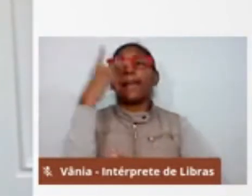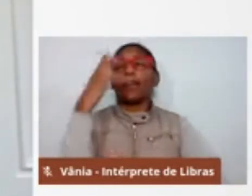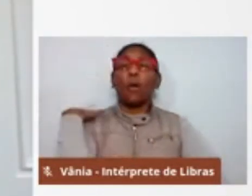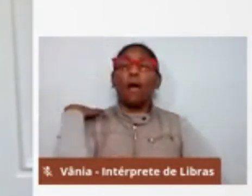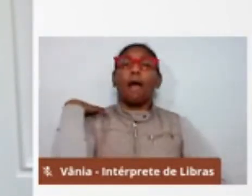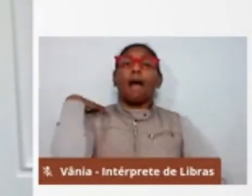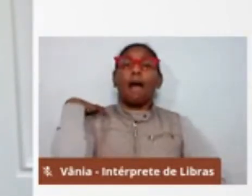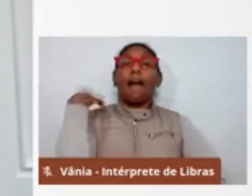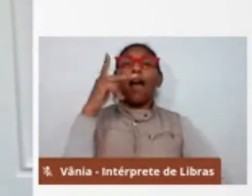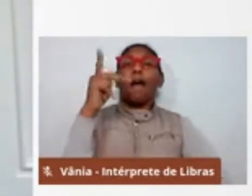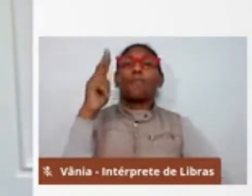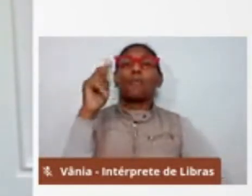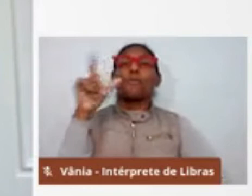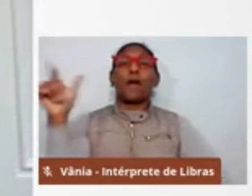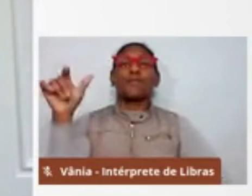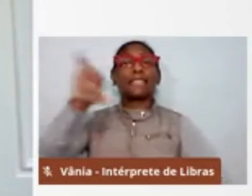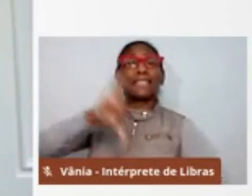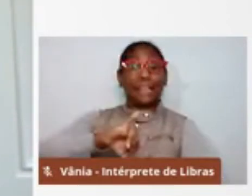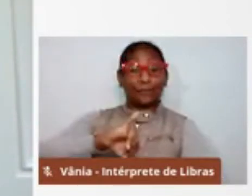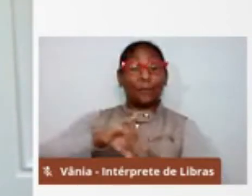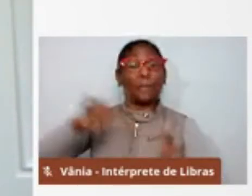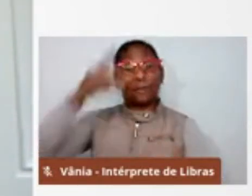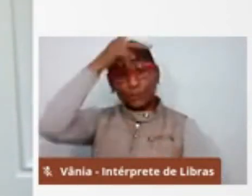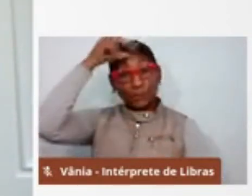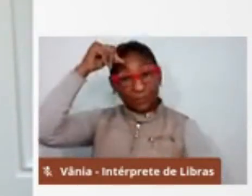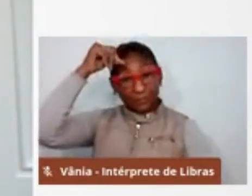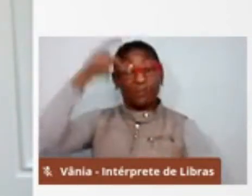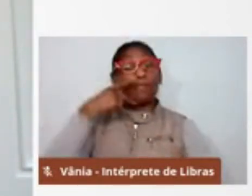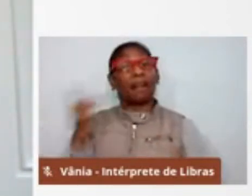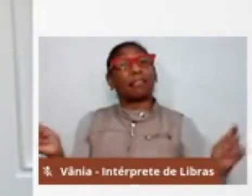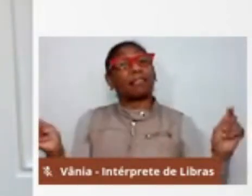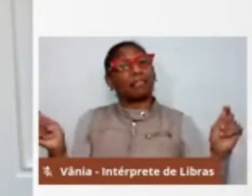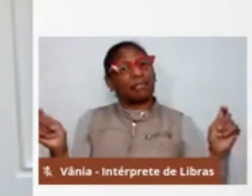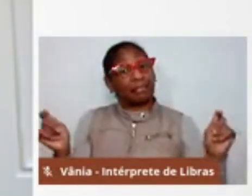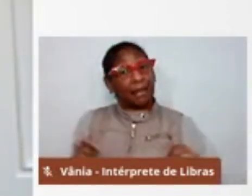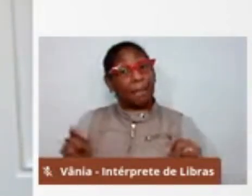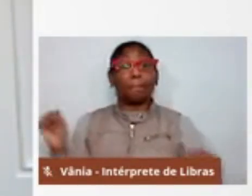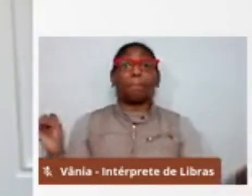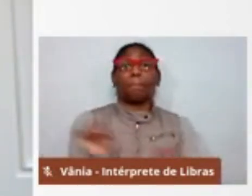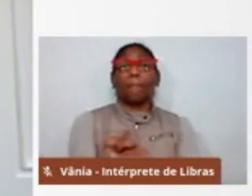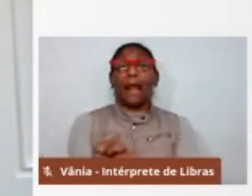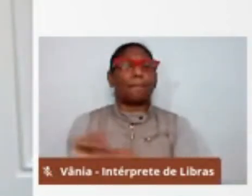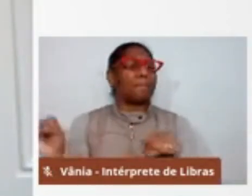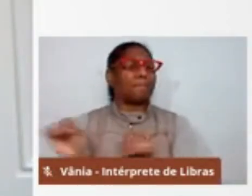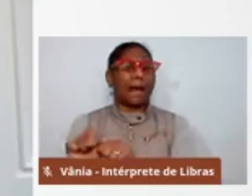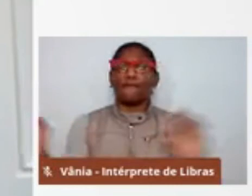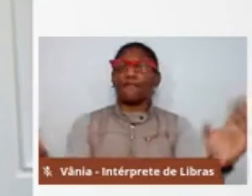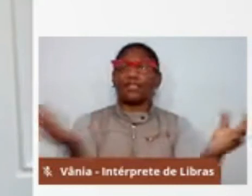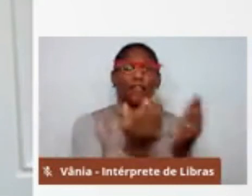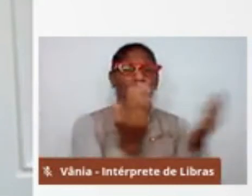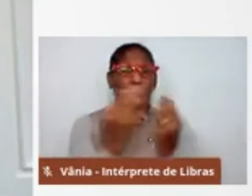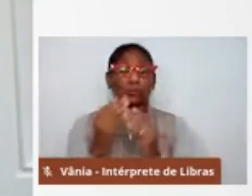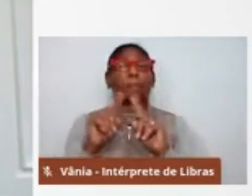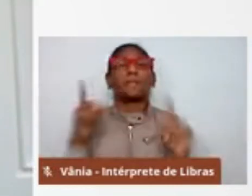saúde do Estado, o prefeito Nelson Marquesan vem indicando a possibilidade de se adotar um lockdown na capital, desde que haja apoio